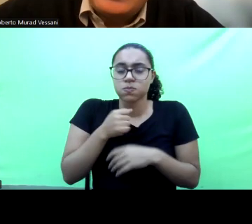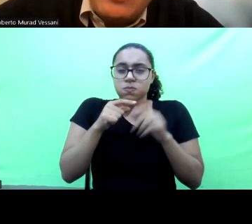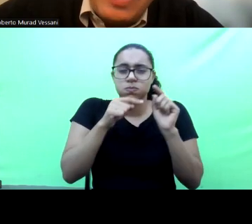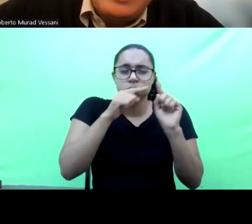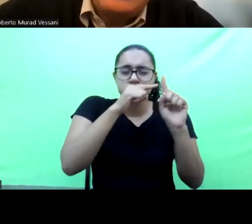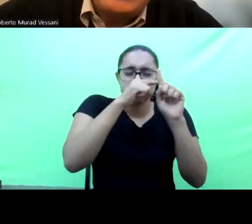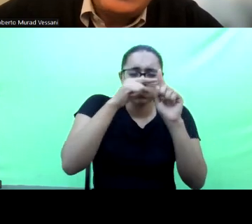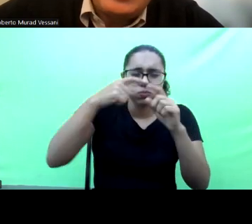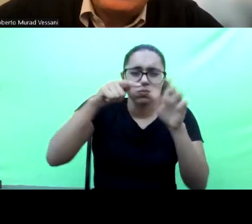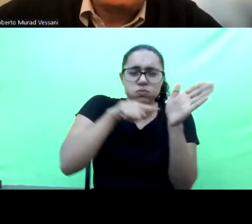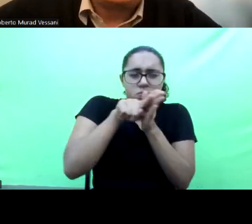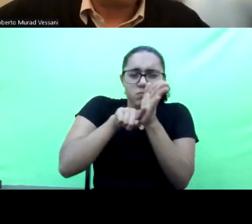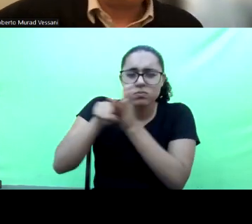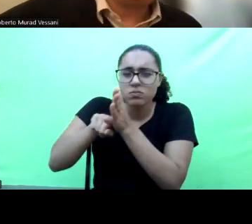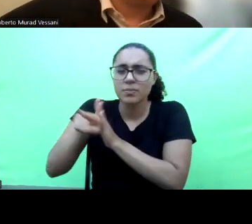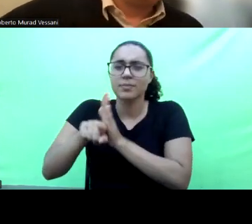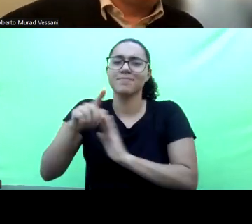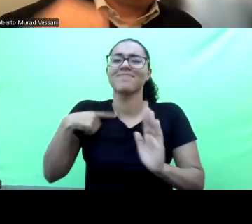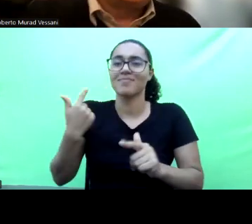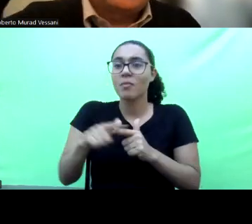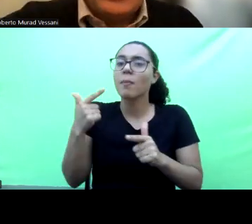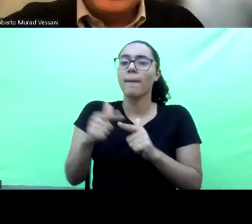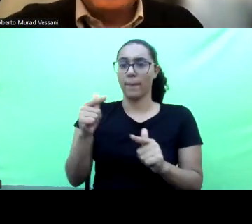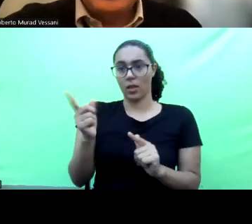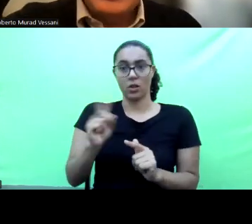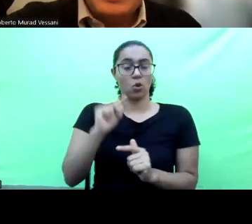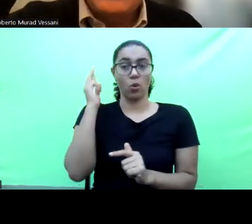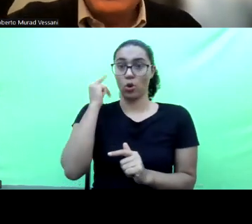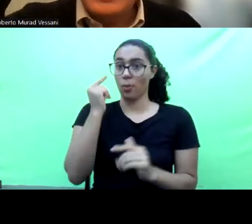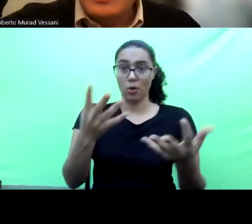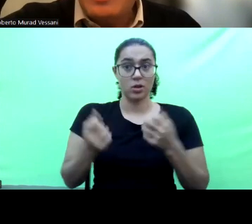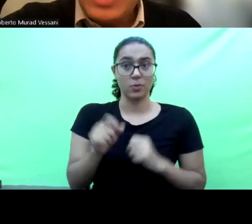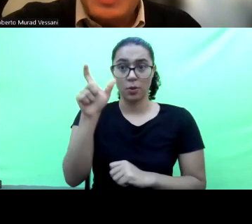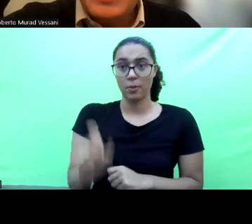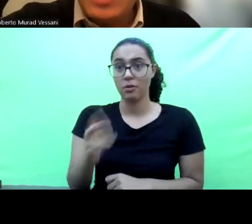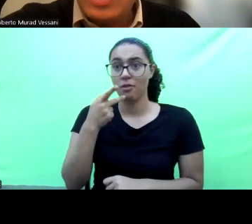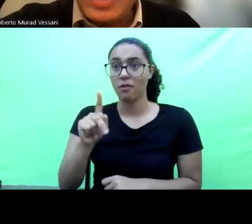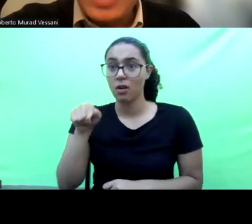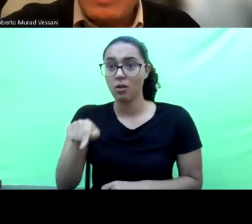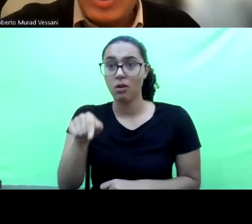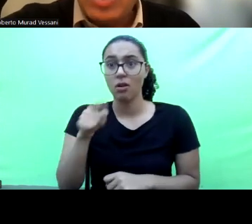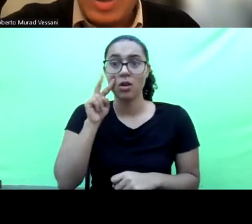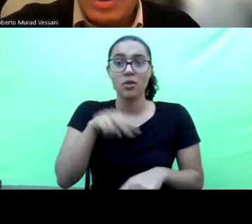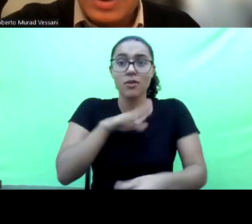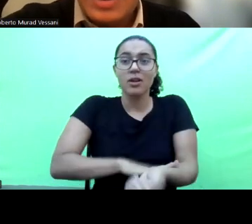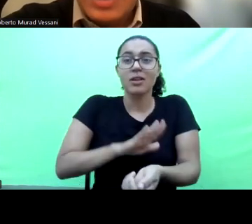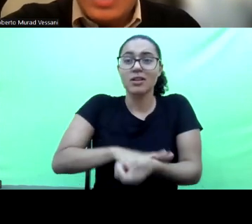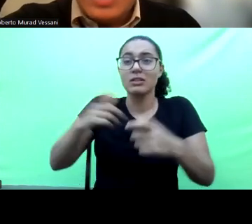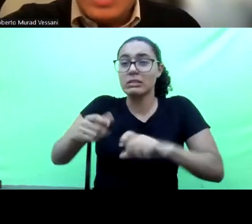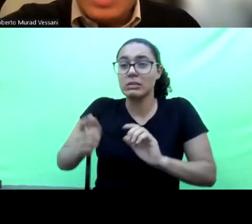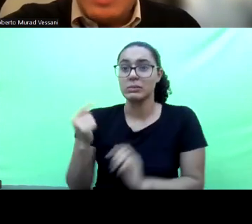isso interfere na medida. Então, não é incomum às vezes a gente recebeu um paciente falando, eu medi a pressão no lugar, estava muito